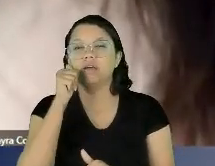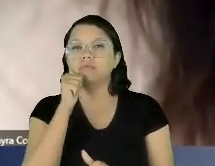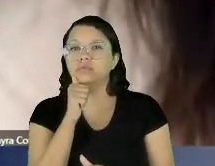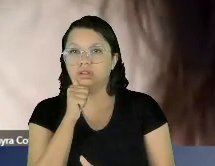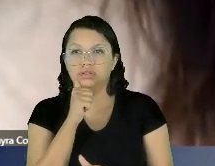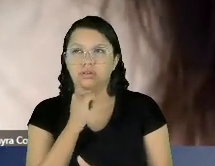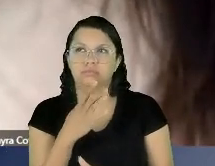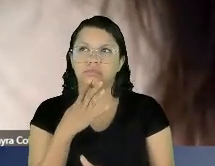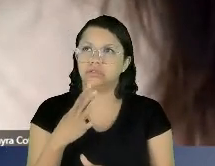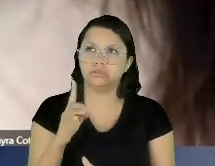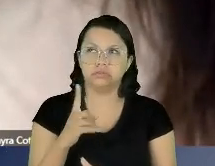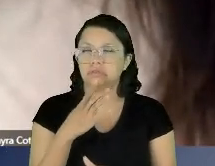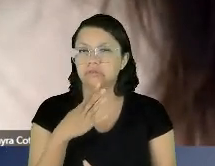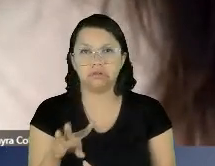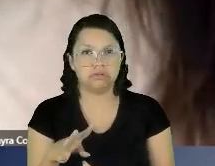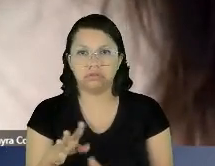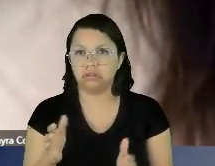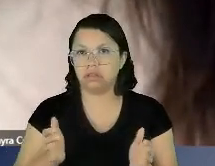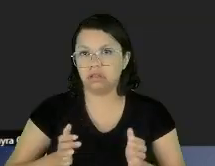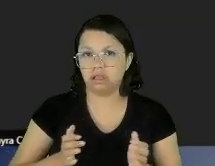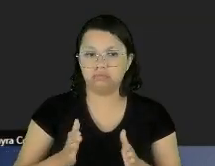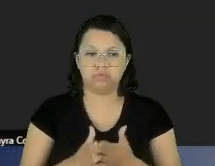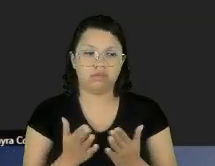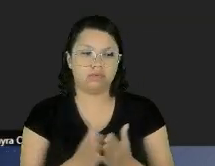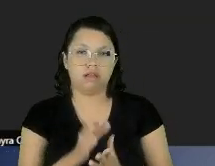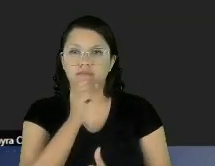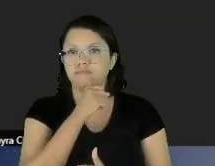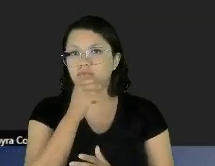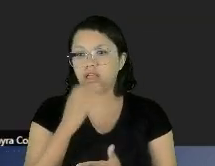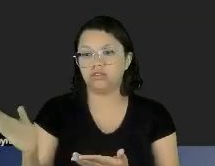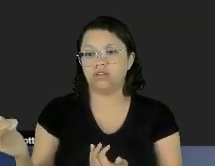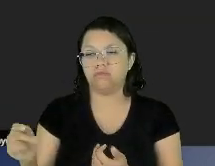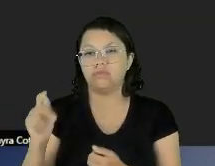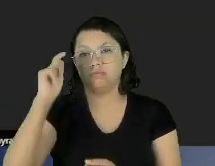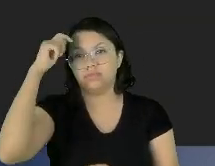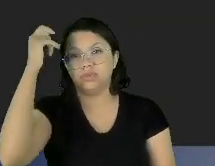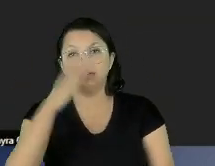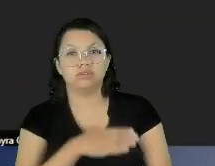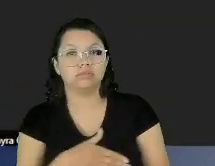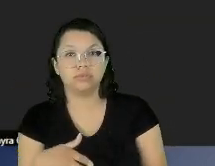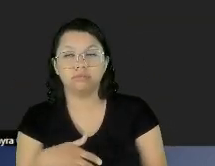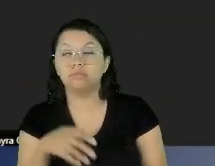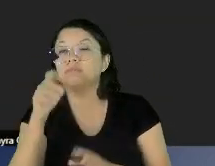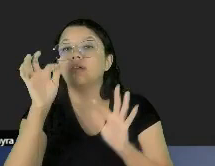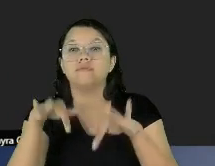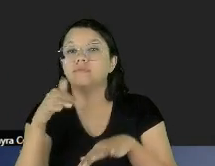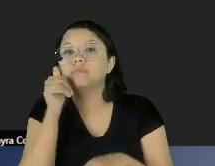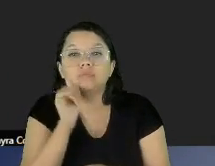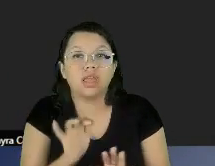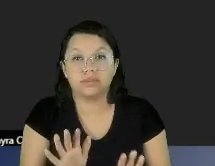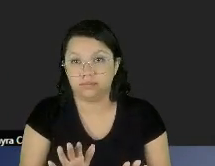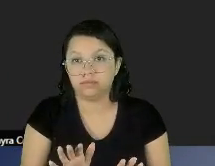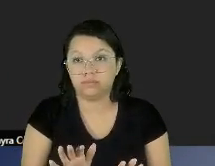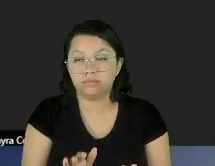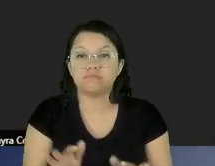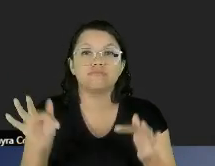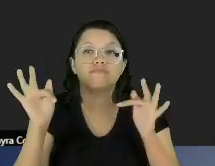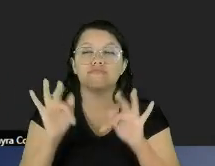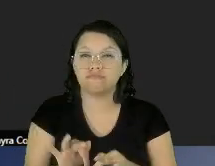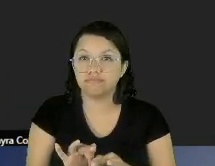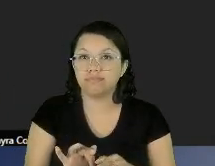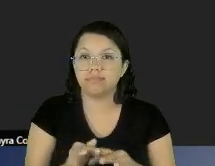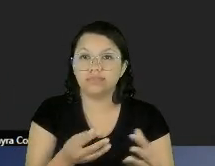todas as mulheres, conhecidas ou desconhecidas, ricas, pobres, jovens ou idosas, negras ou brancas, enfim,